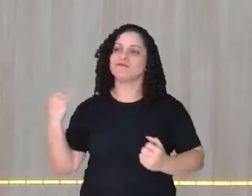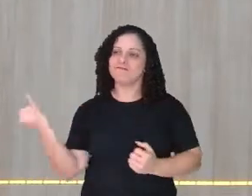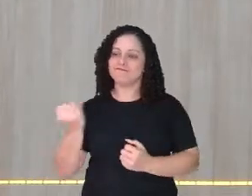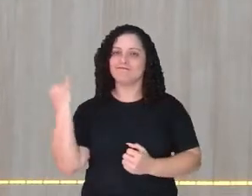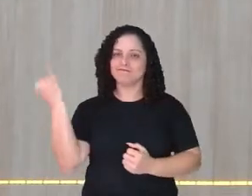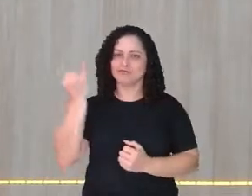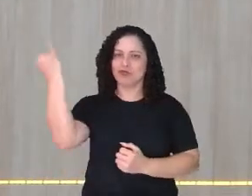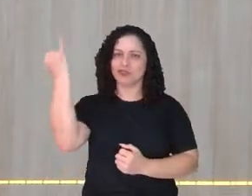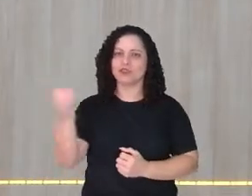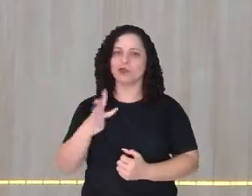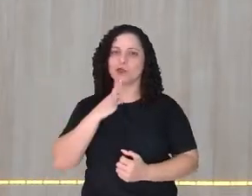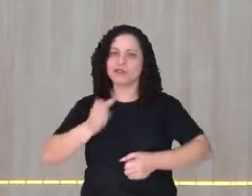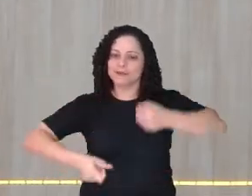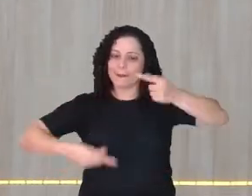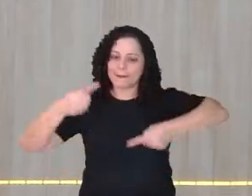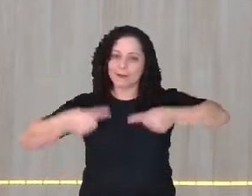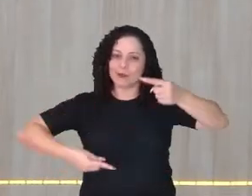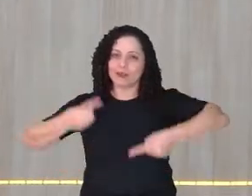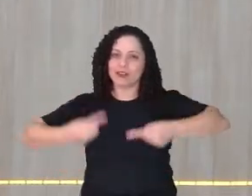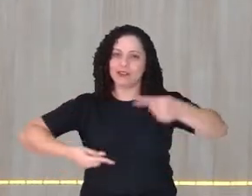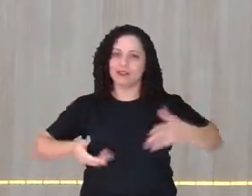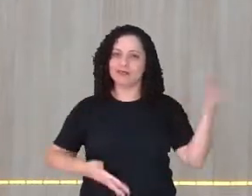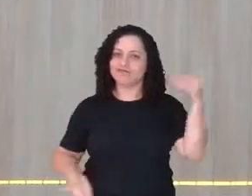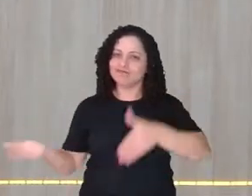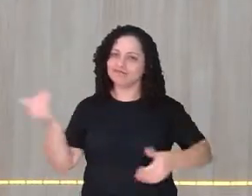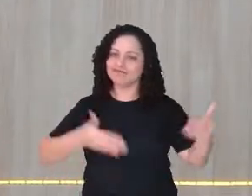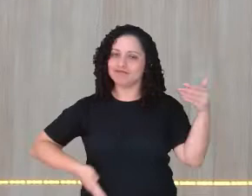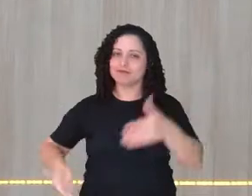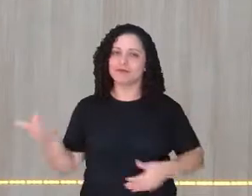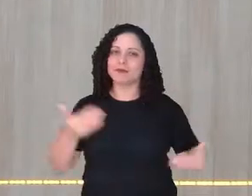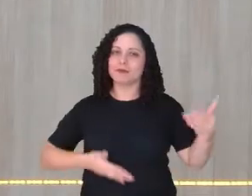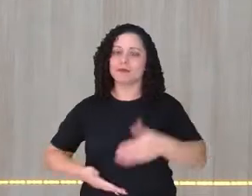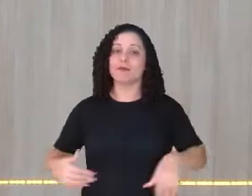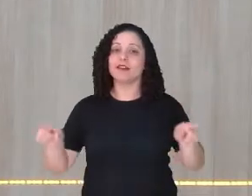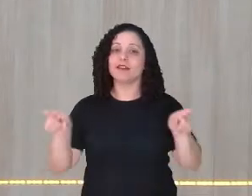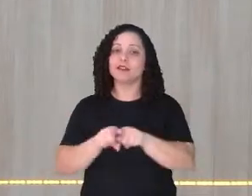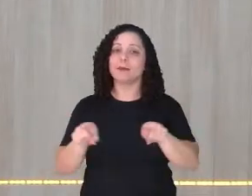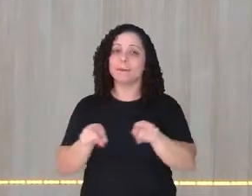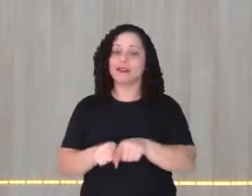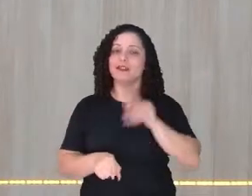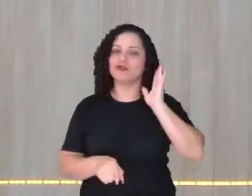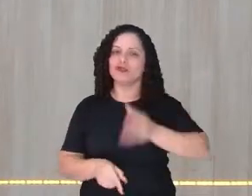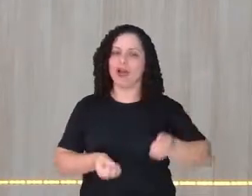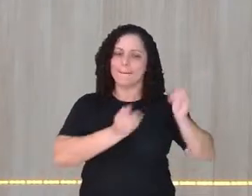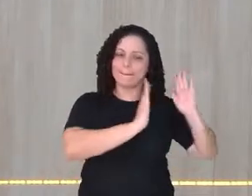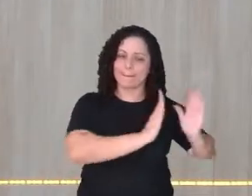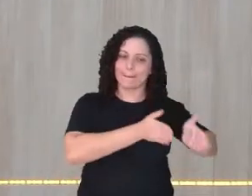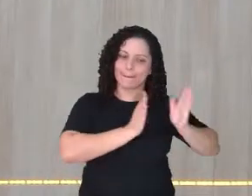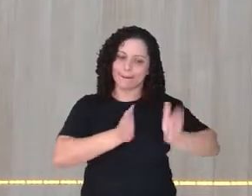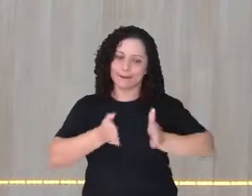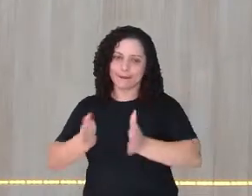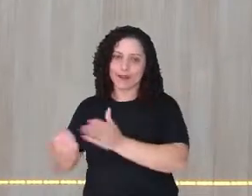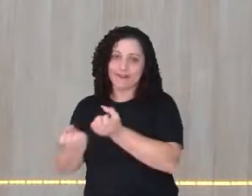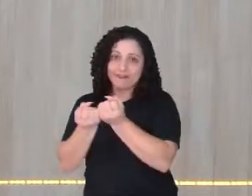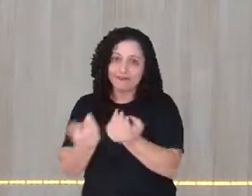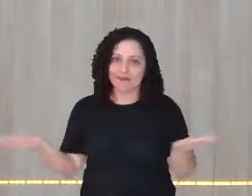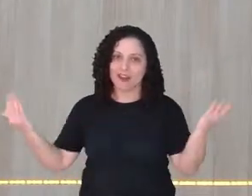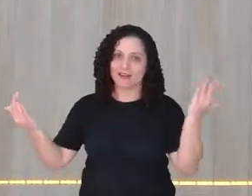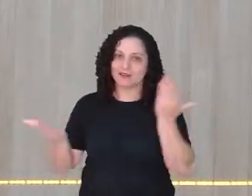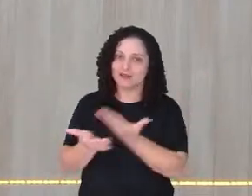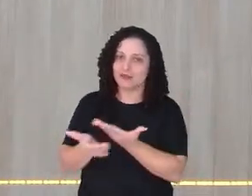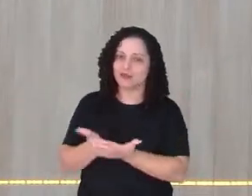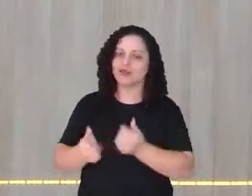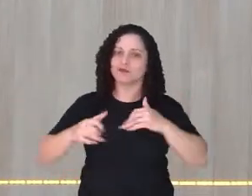se politizar, da gente se engajar. E a gente vem, né, numa sequência aí de aulas falando sobre